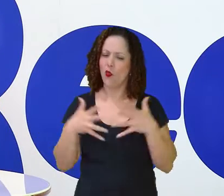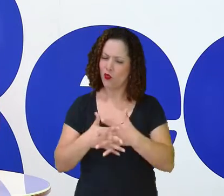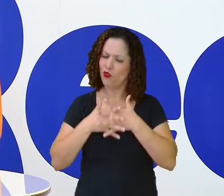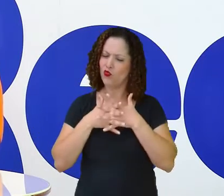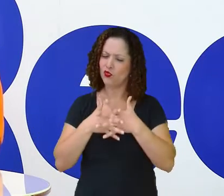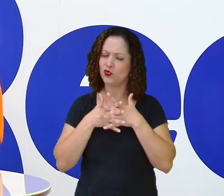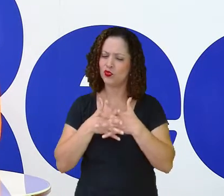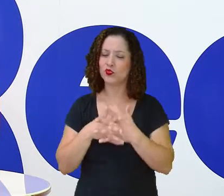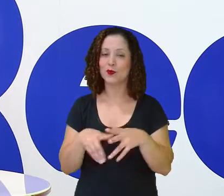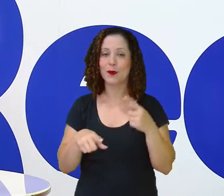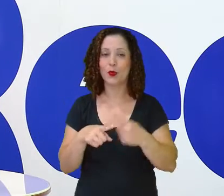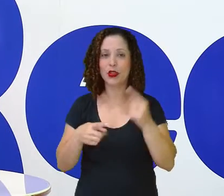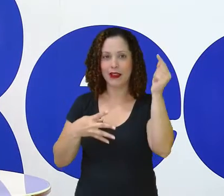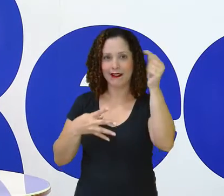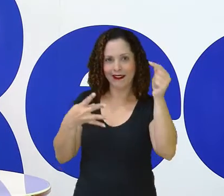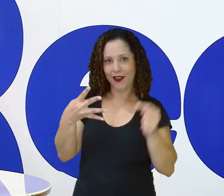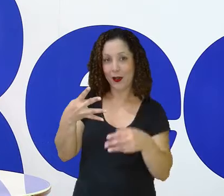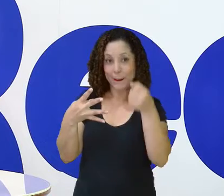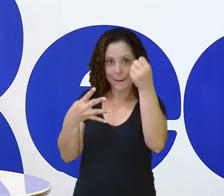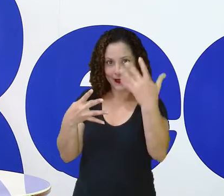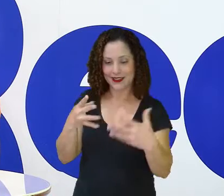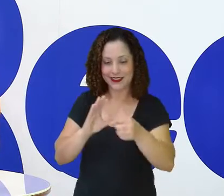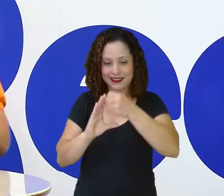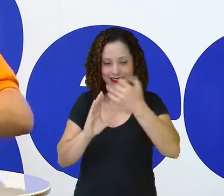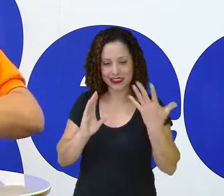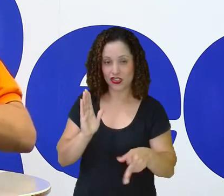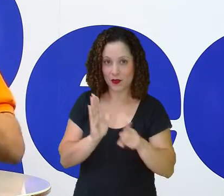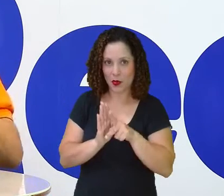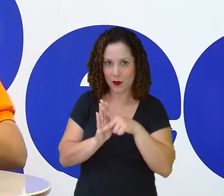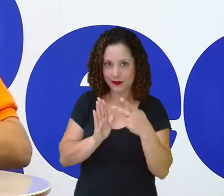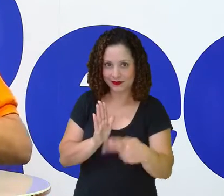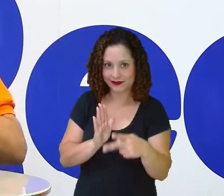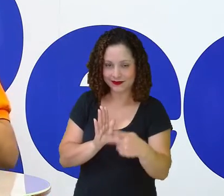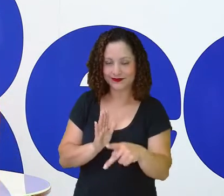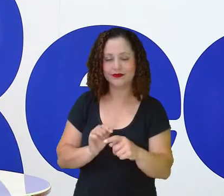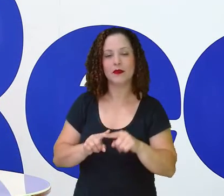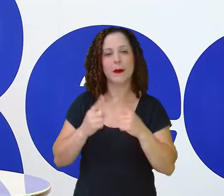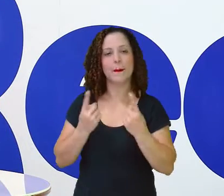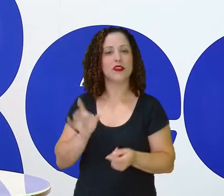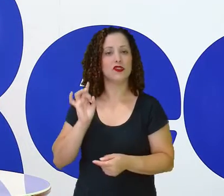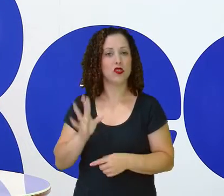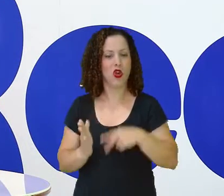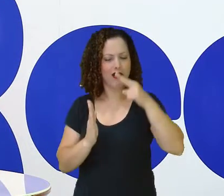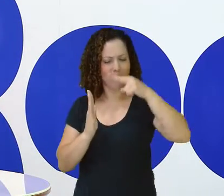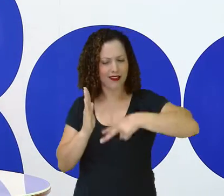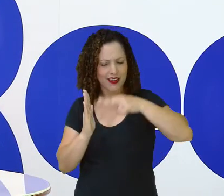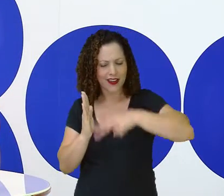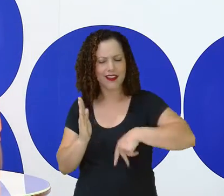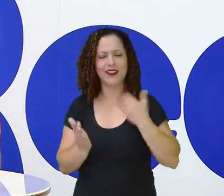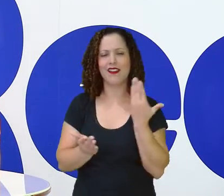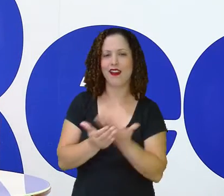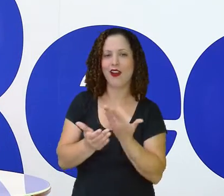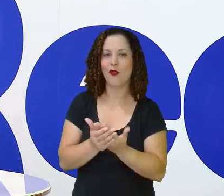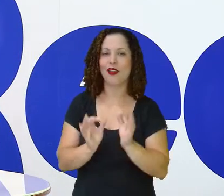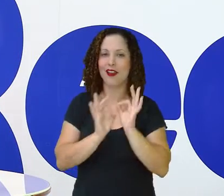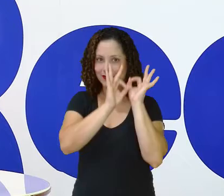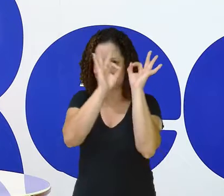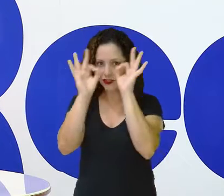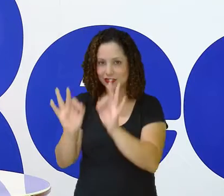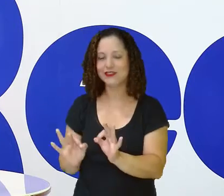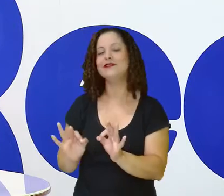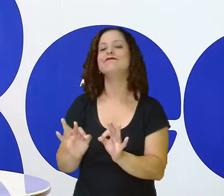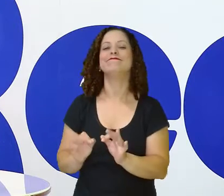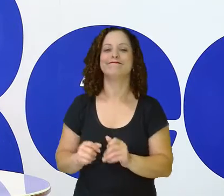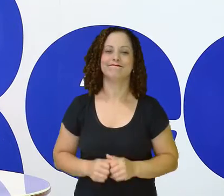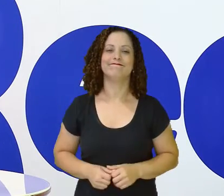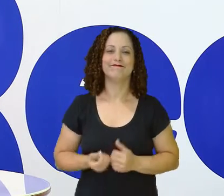sua definição. Então, a gente só precisa treinar um pouco mais, né? E, claro, acompanhar as aulas do Educa Recife.